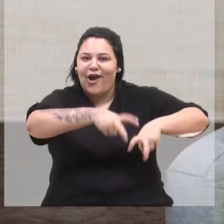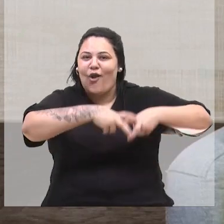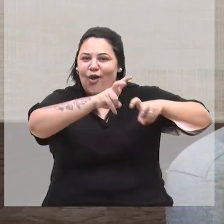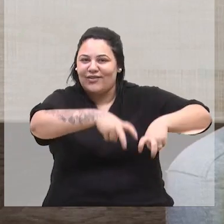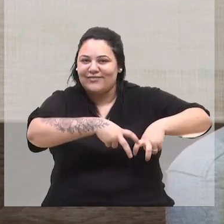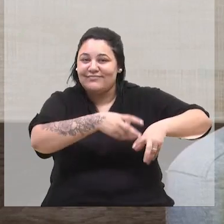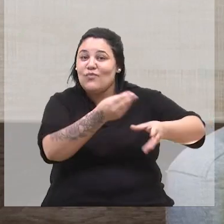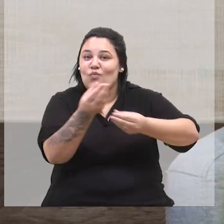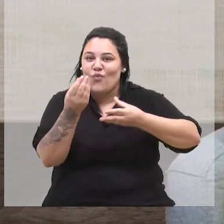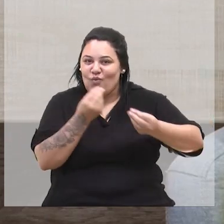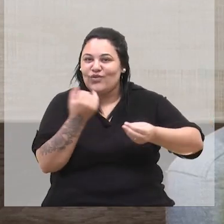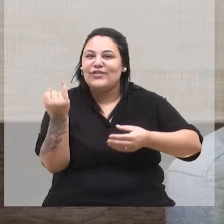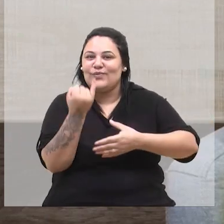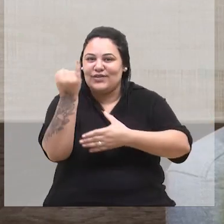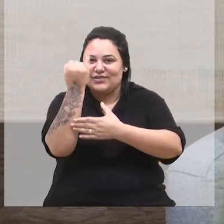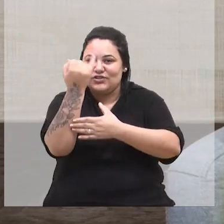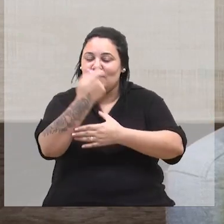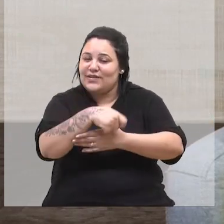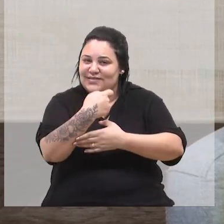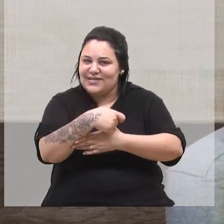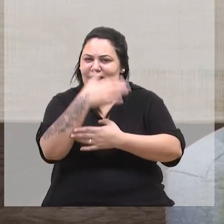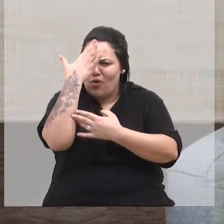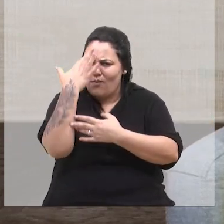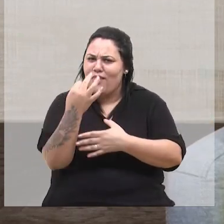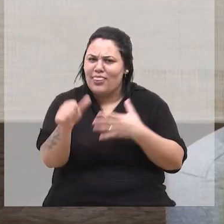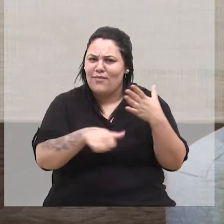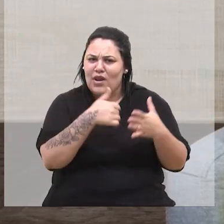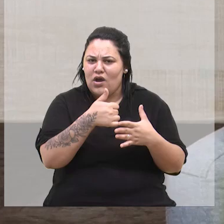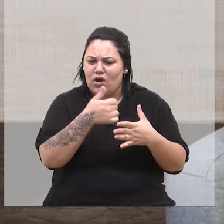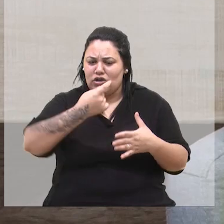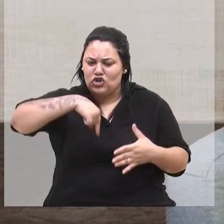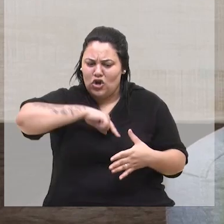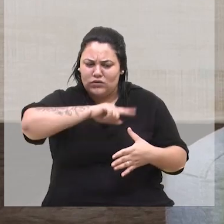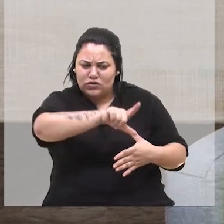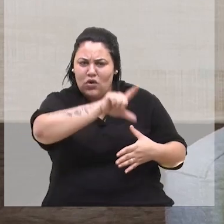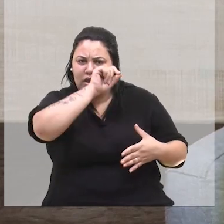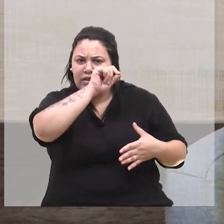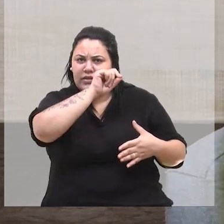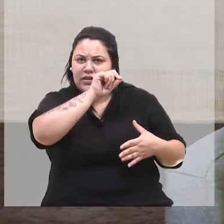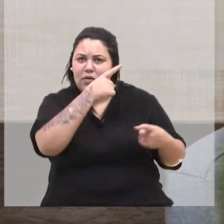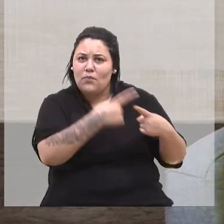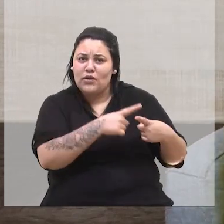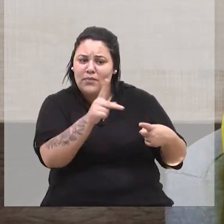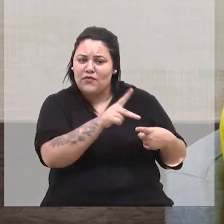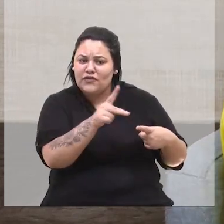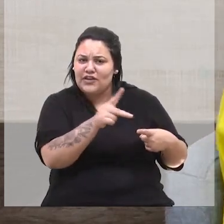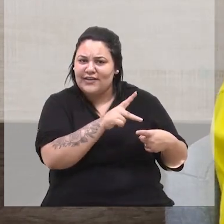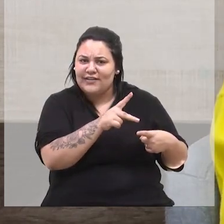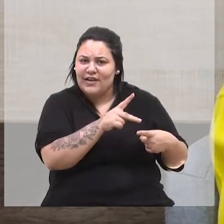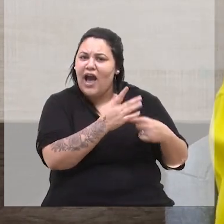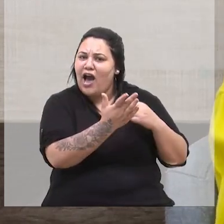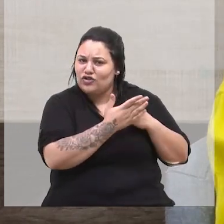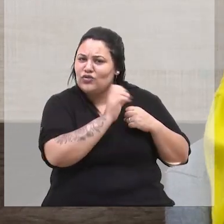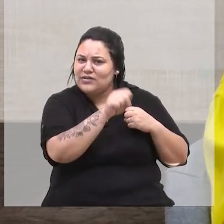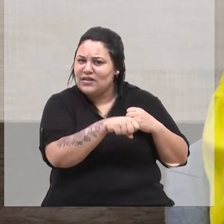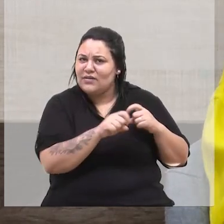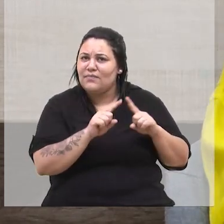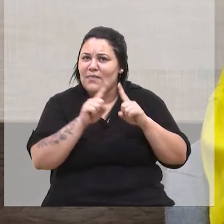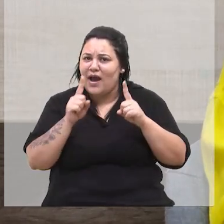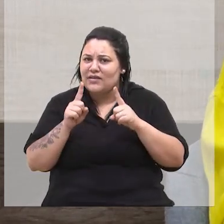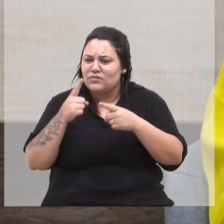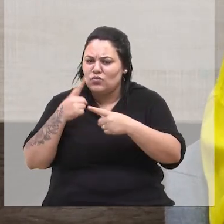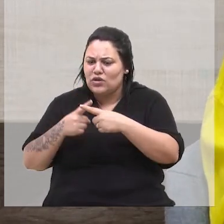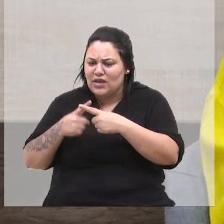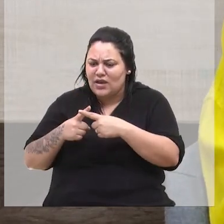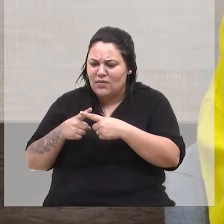coisa muito importante, e precisaria entender melhor porque que nós fomos eleitas. Por sermos professoras, também nos